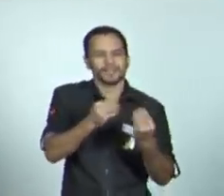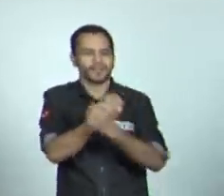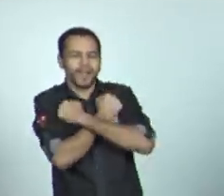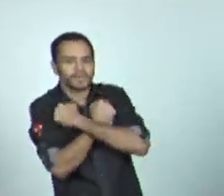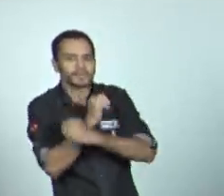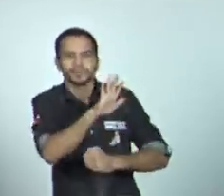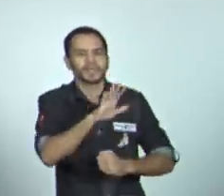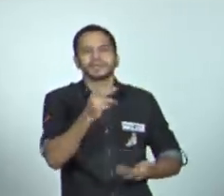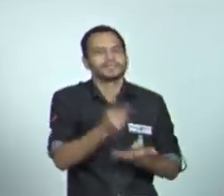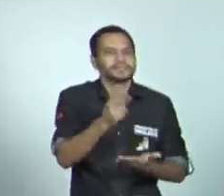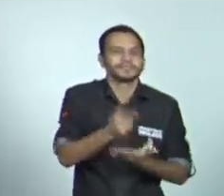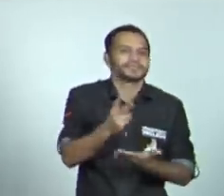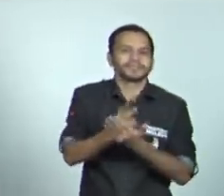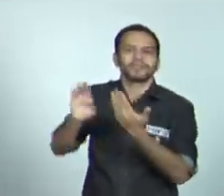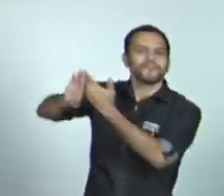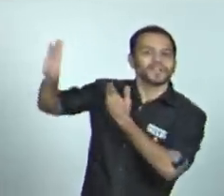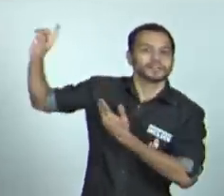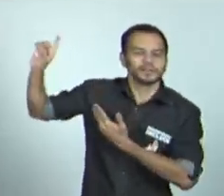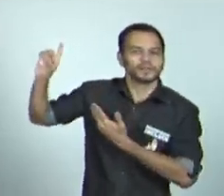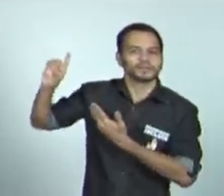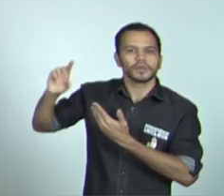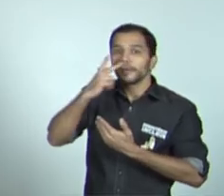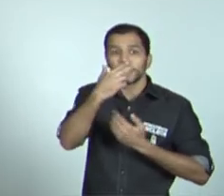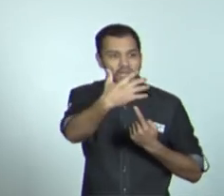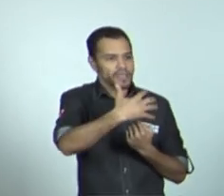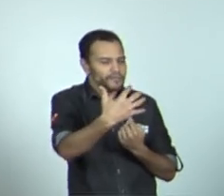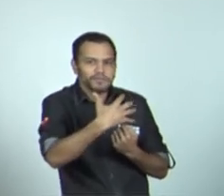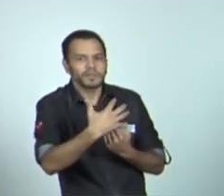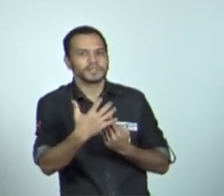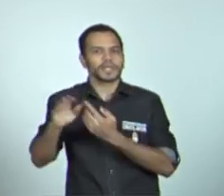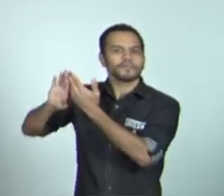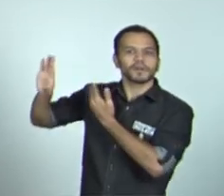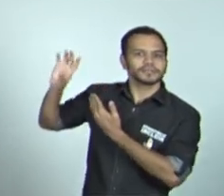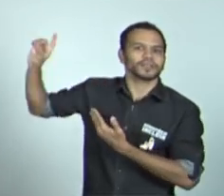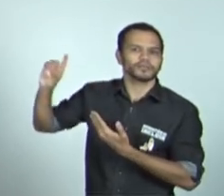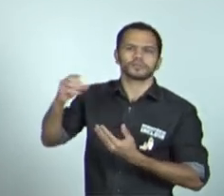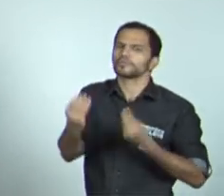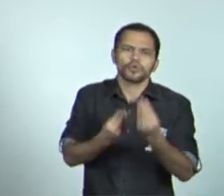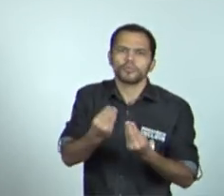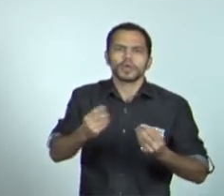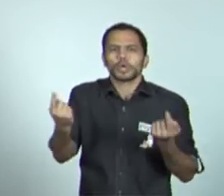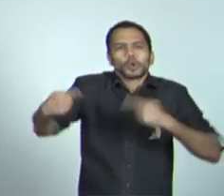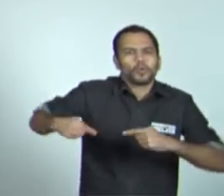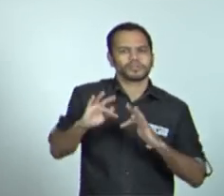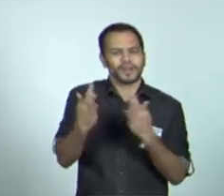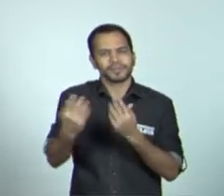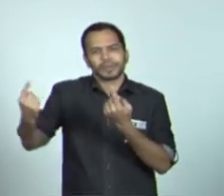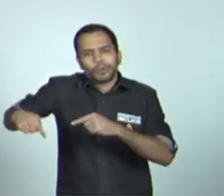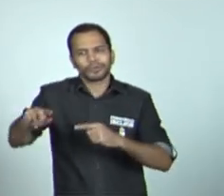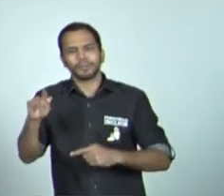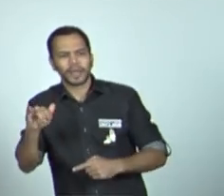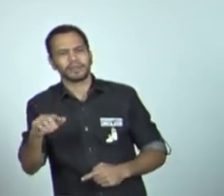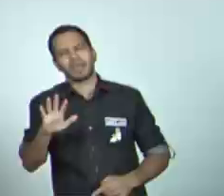você mas te coloca fora do este deus te coloca fora da santidade de coloca conta sua família se coloca contra o seu pai e você